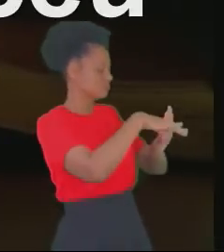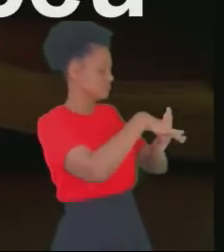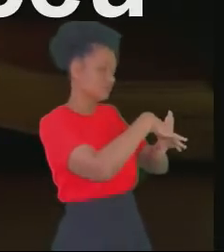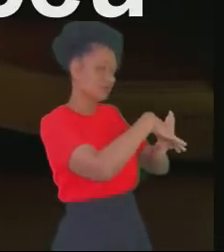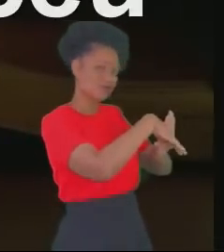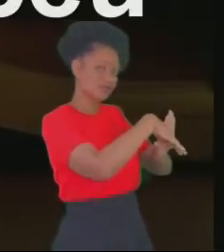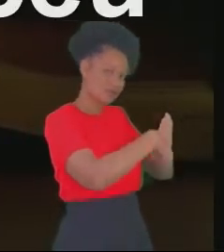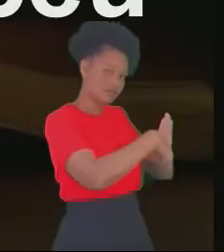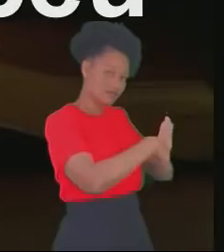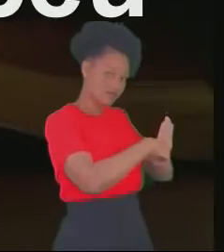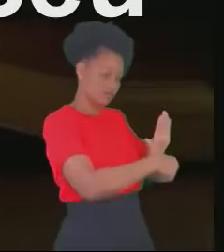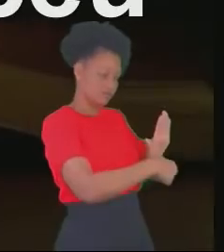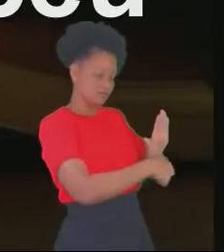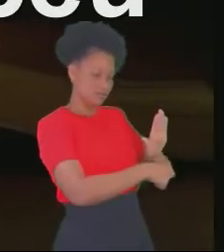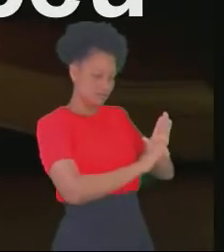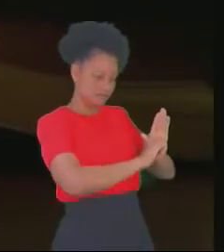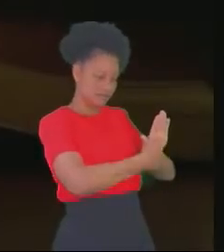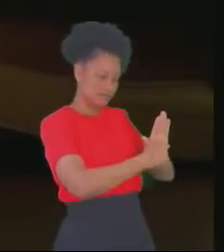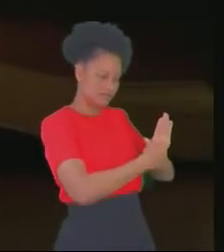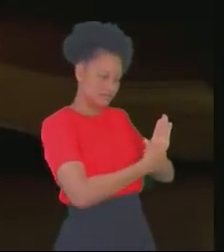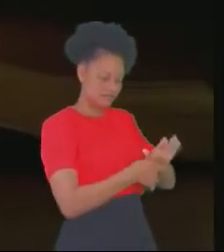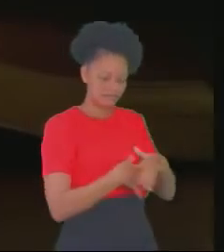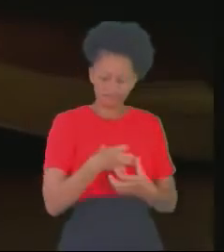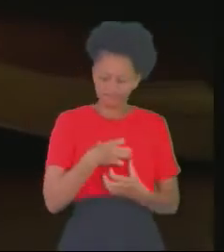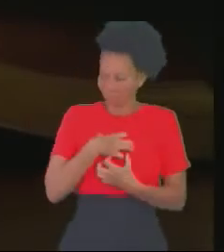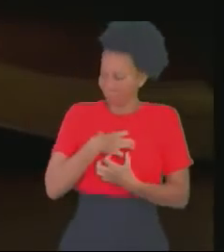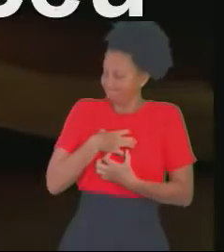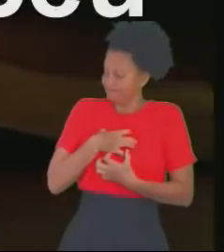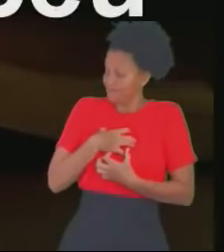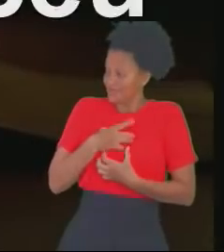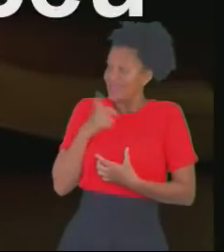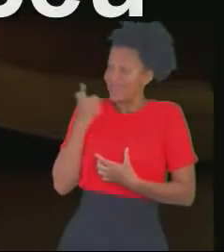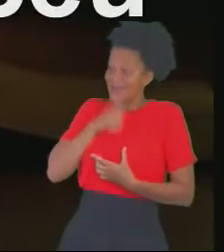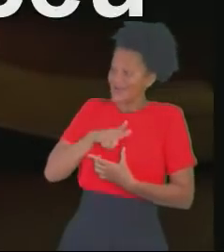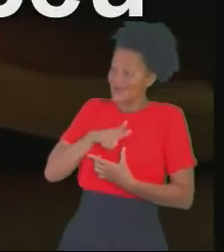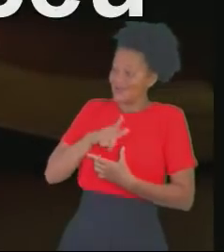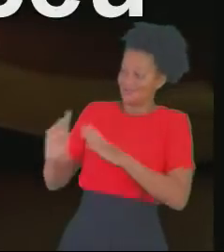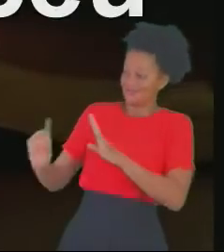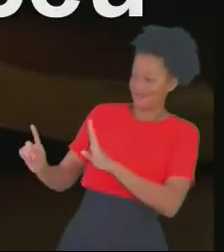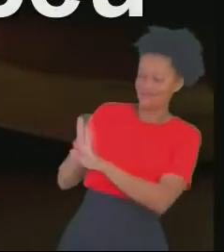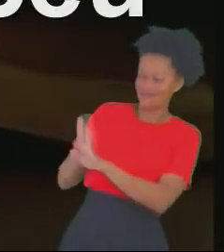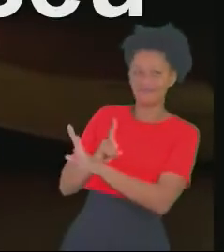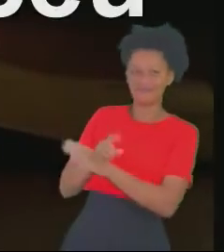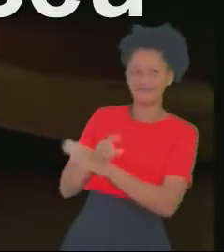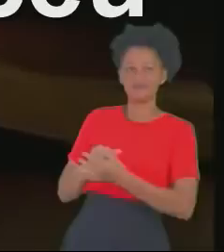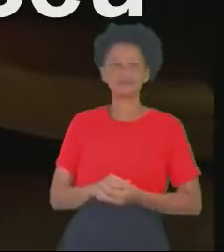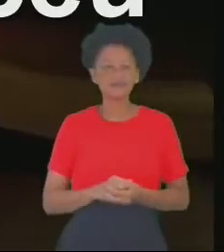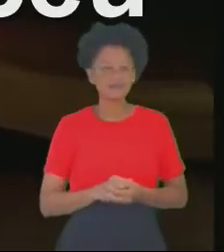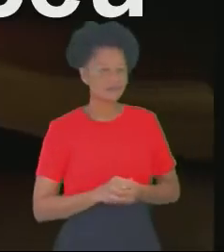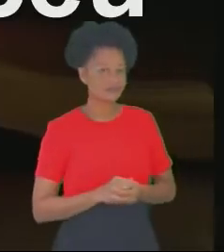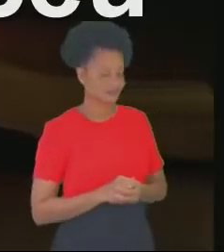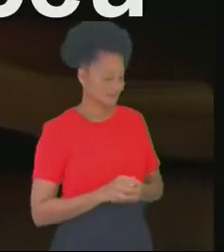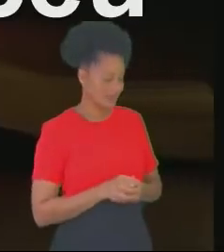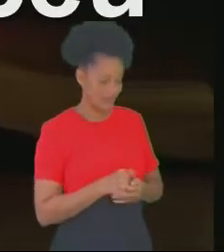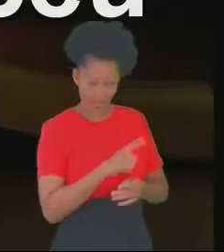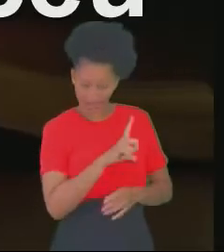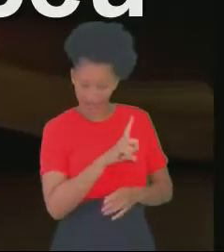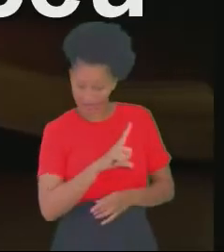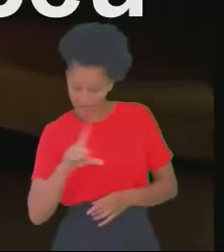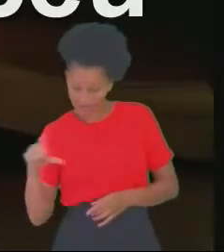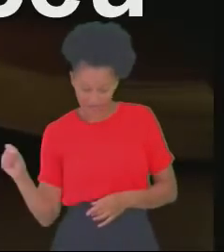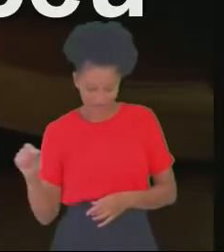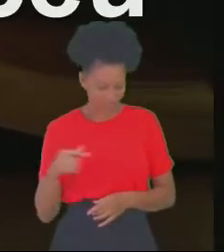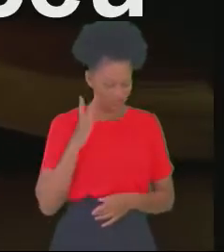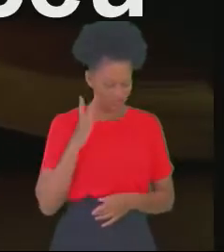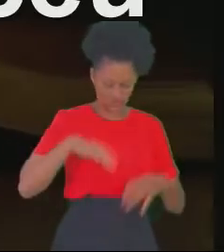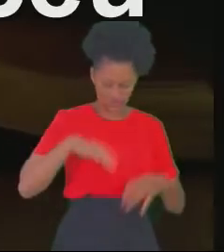entranhas estremeceram por amor dele. Põe na tela. O meu amado, foi o que ele fez? Ele foi embora. Quando a noiva disse que já tinha